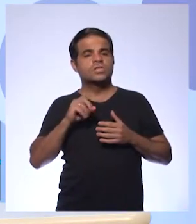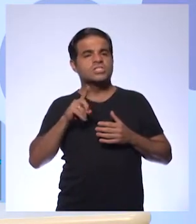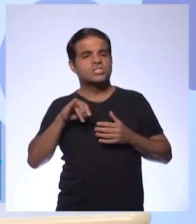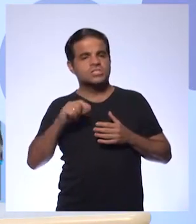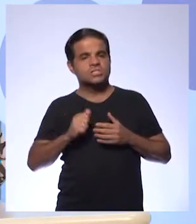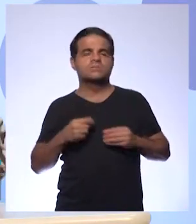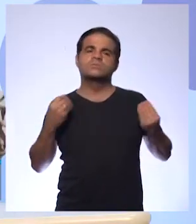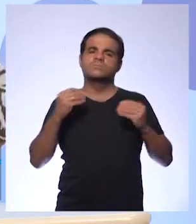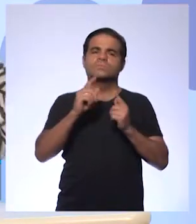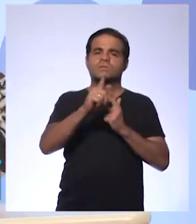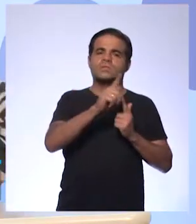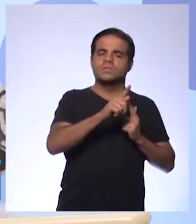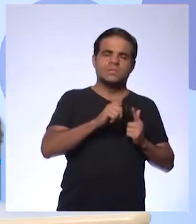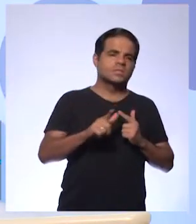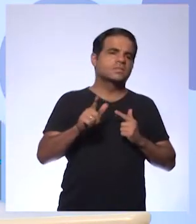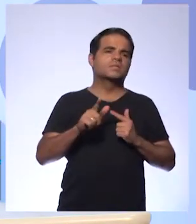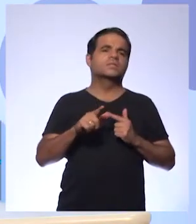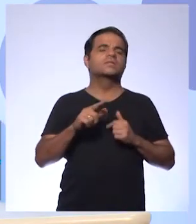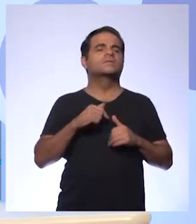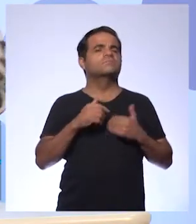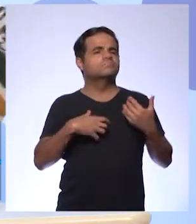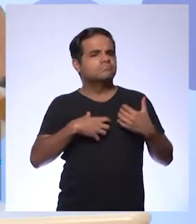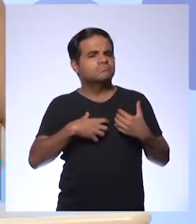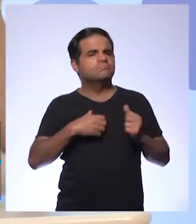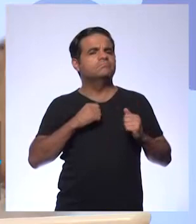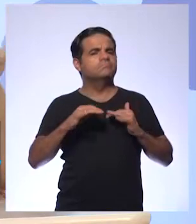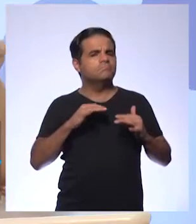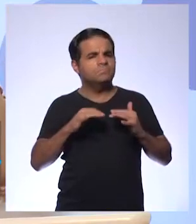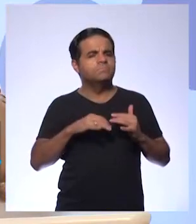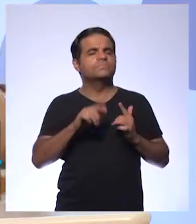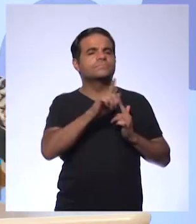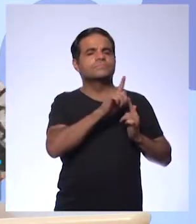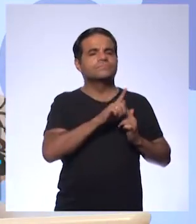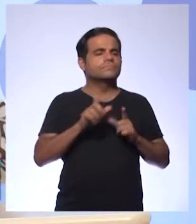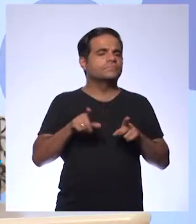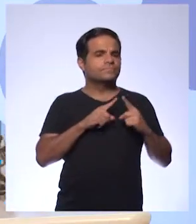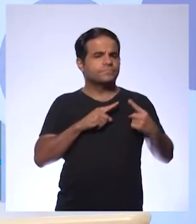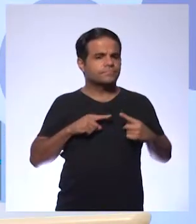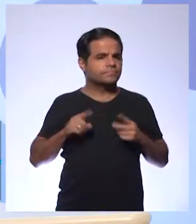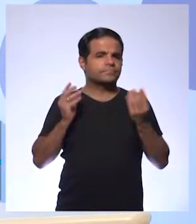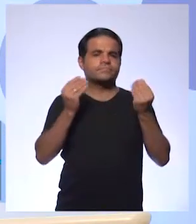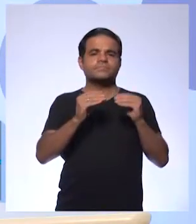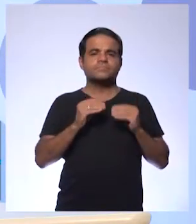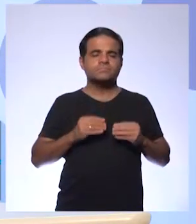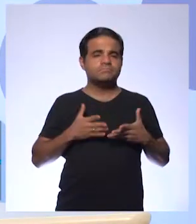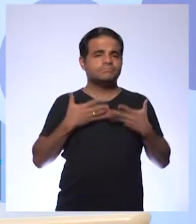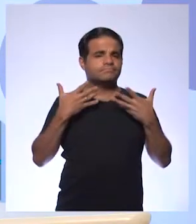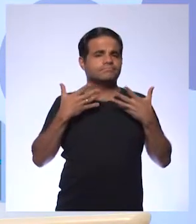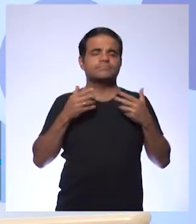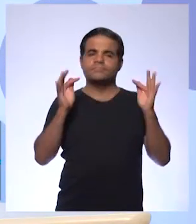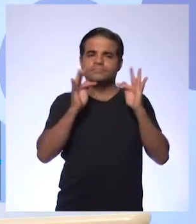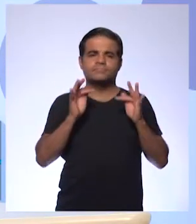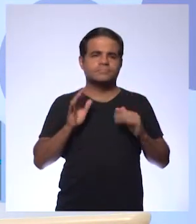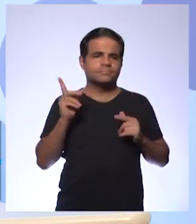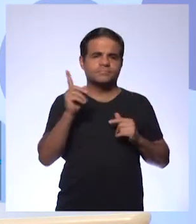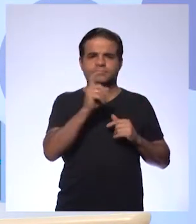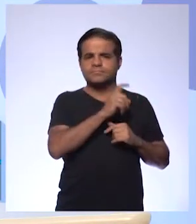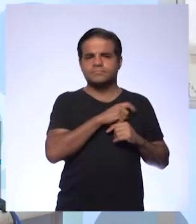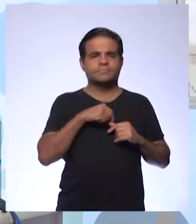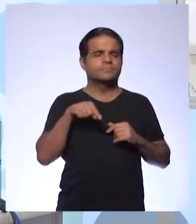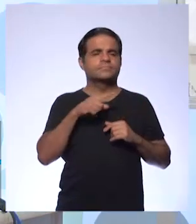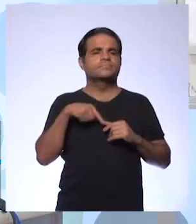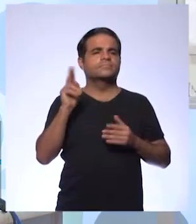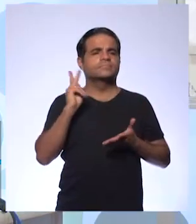a letra, O na- ritmo. a letra na música, né? Quando você Isso. coloca, então é difícil, É difícil, Uhum.